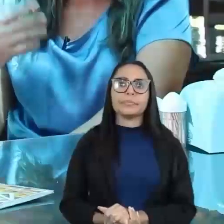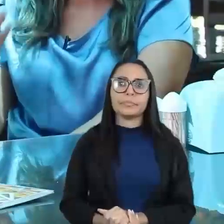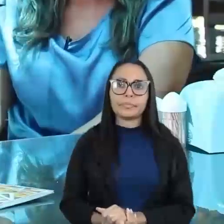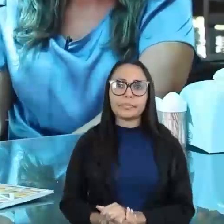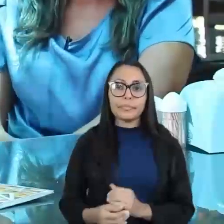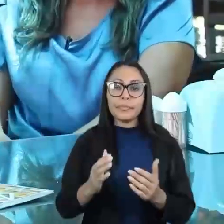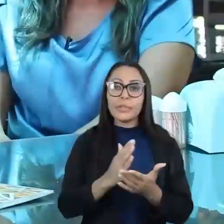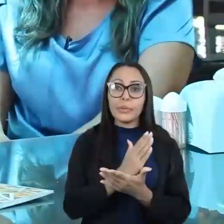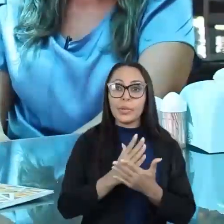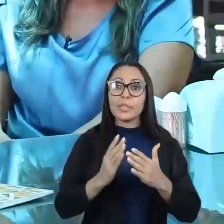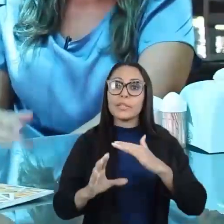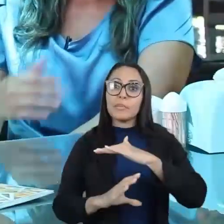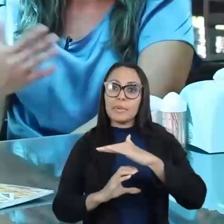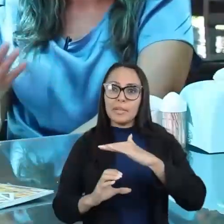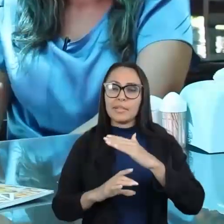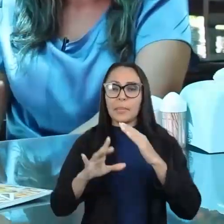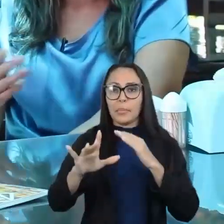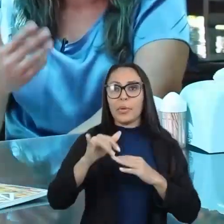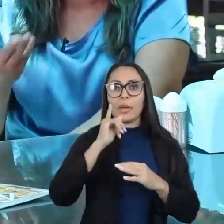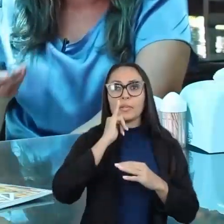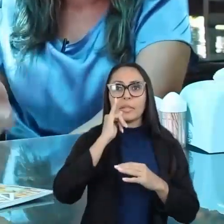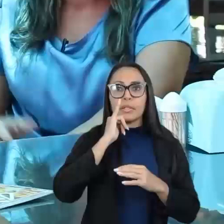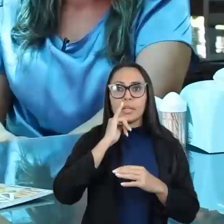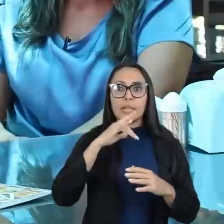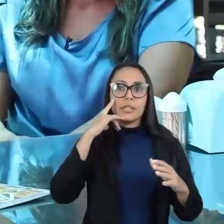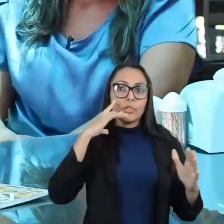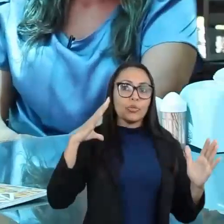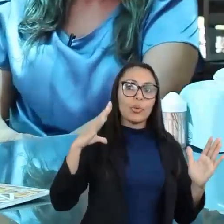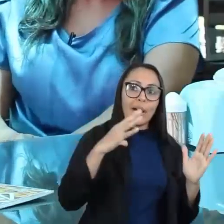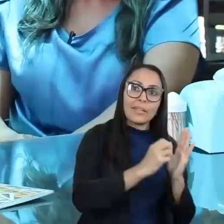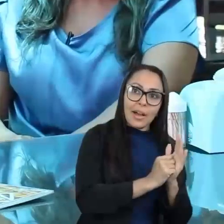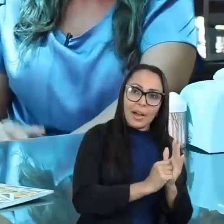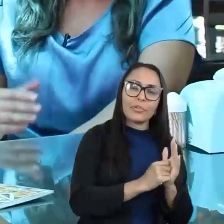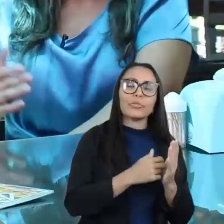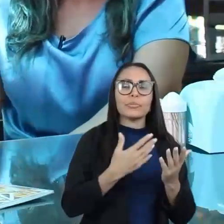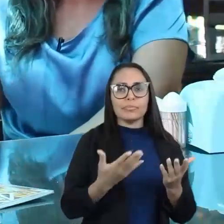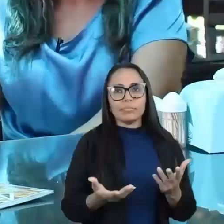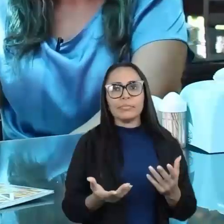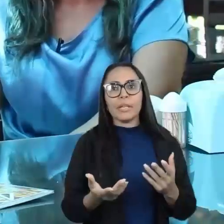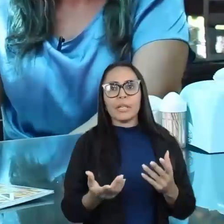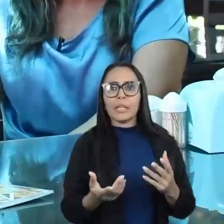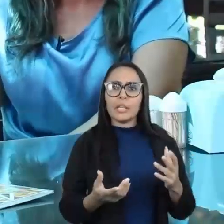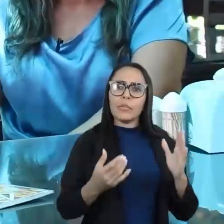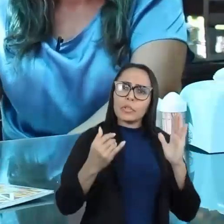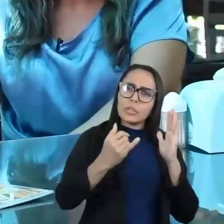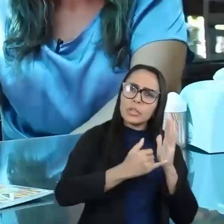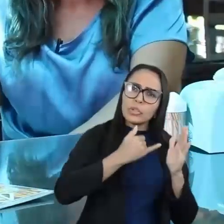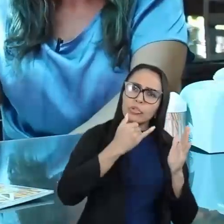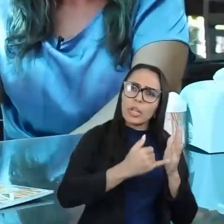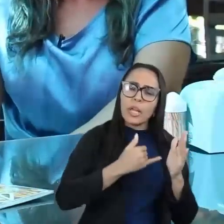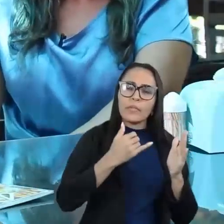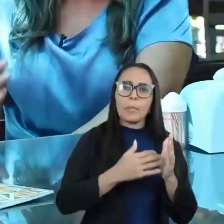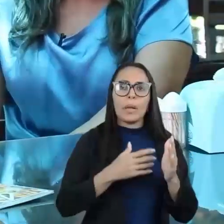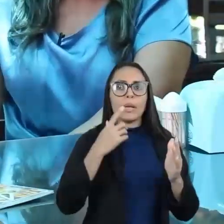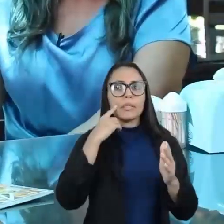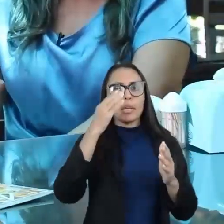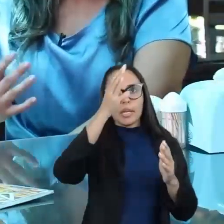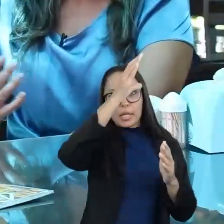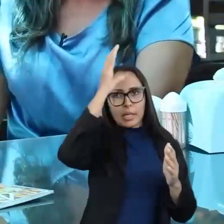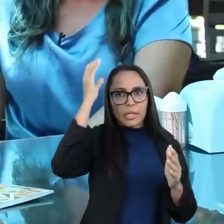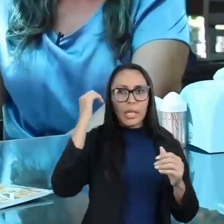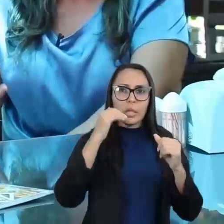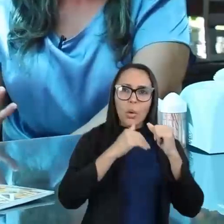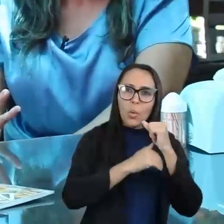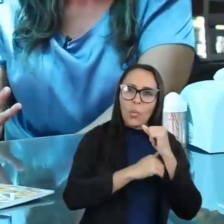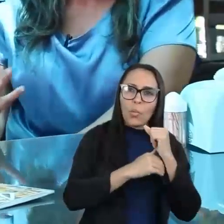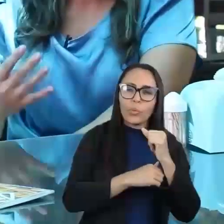empresas multinacionais, por exemplo, né, existe um cadastro, por curiosidade para vocês, que se inscrevem para ser cliente oculto, justamente para ter